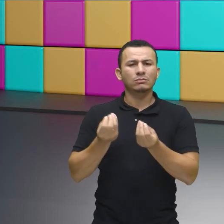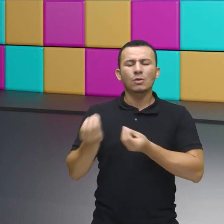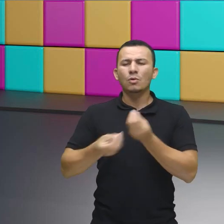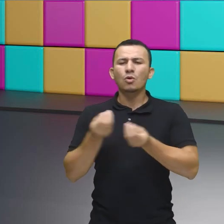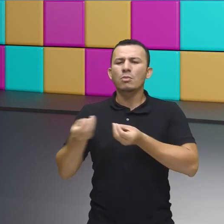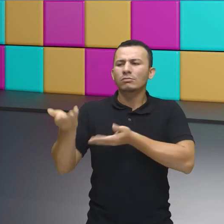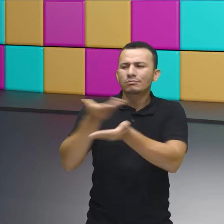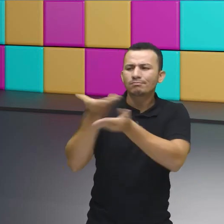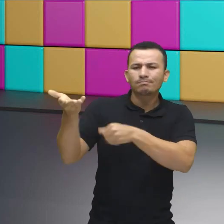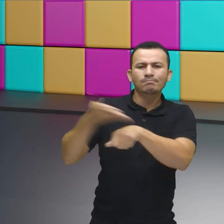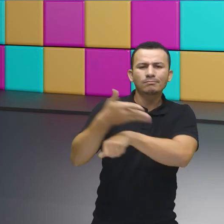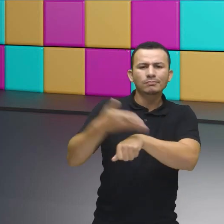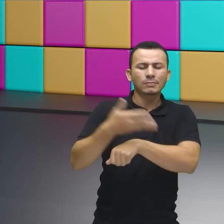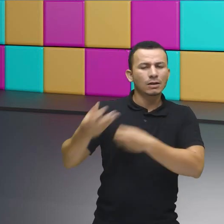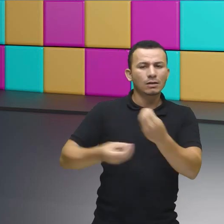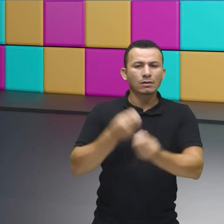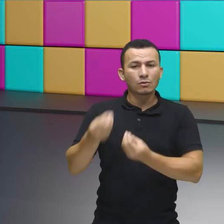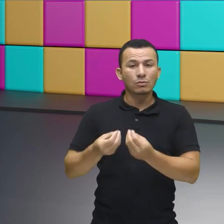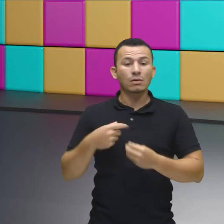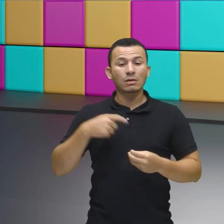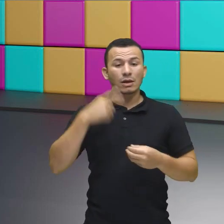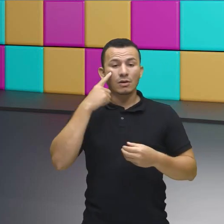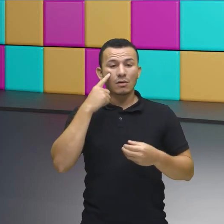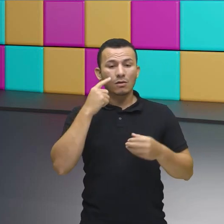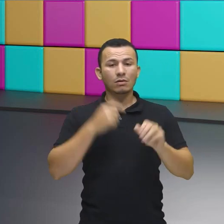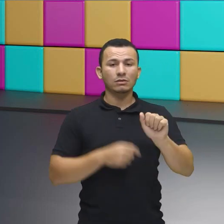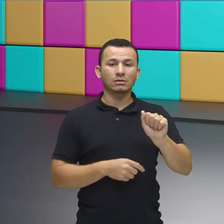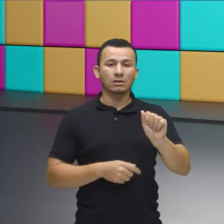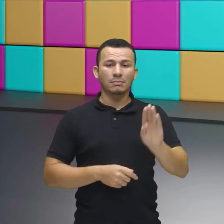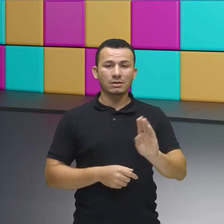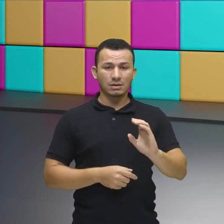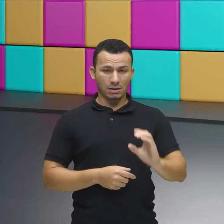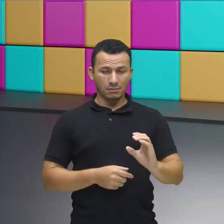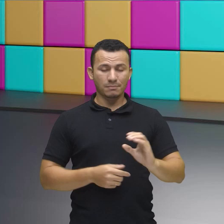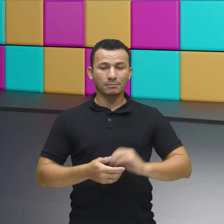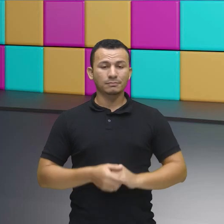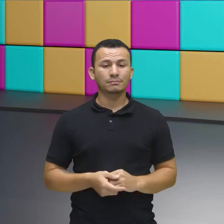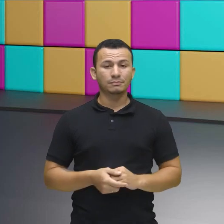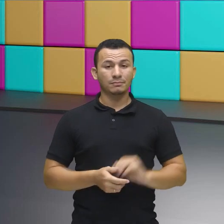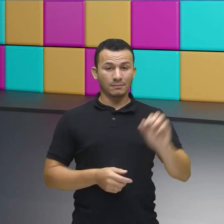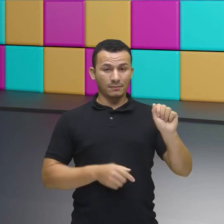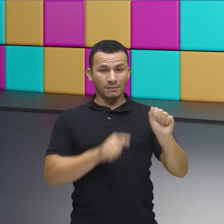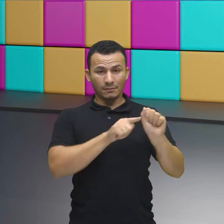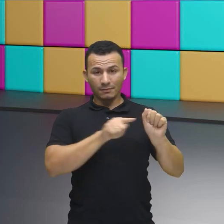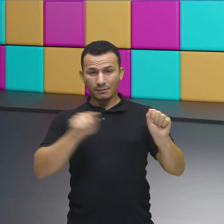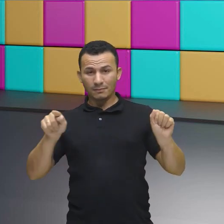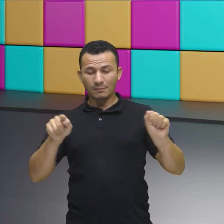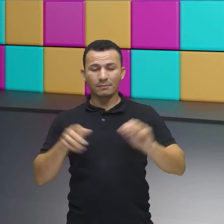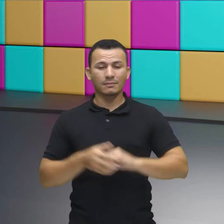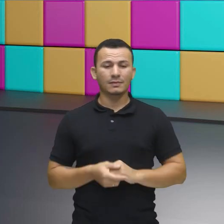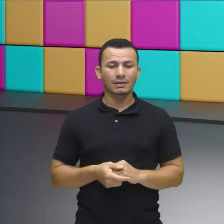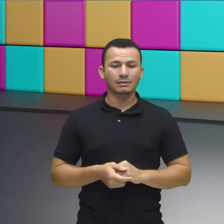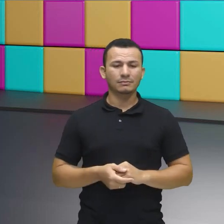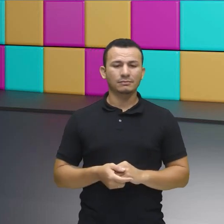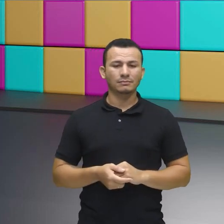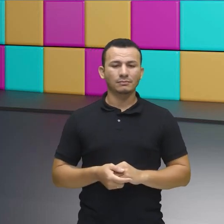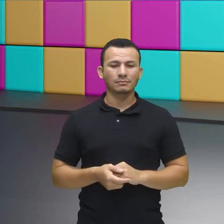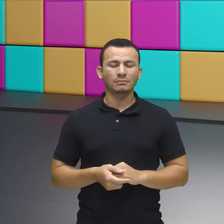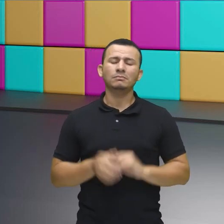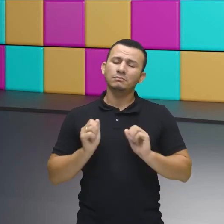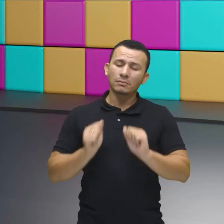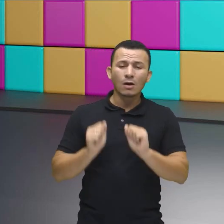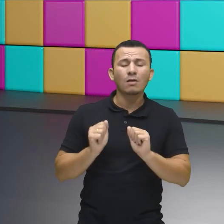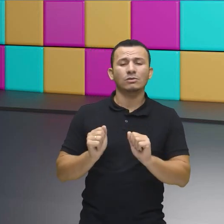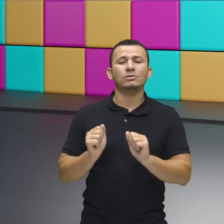participar? E aí vocês têm as opções, tá? Letra A nós temos comprar né, produtos